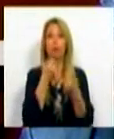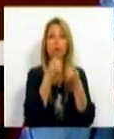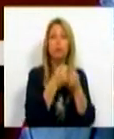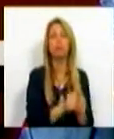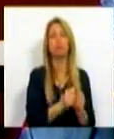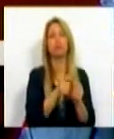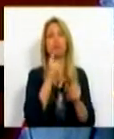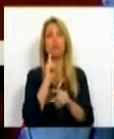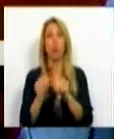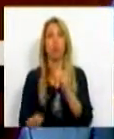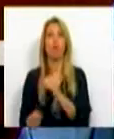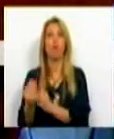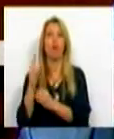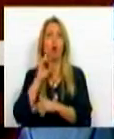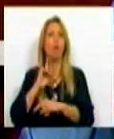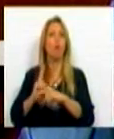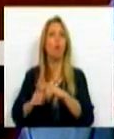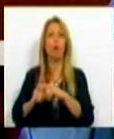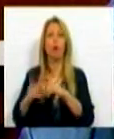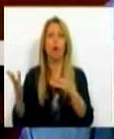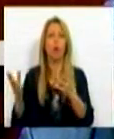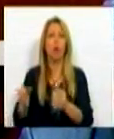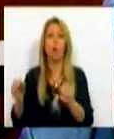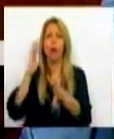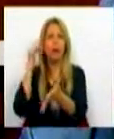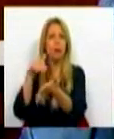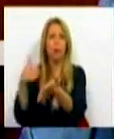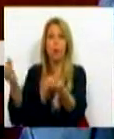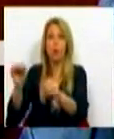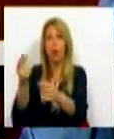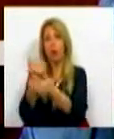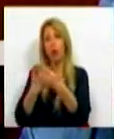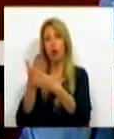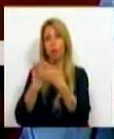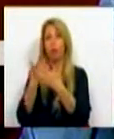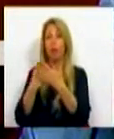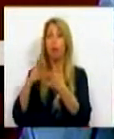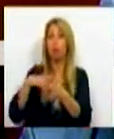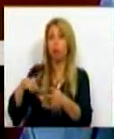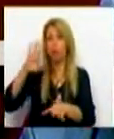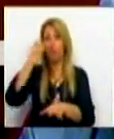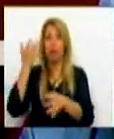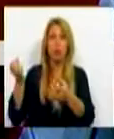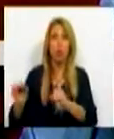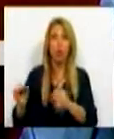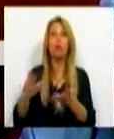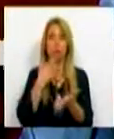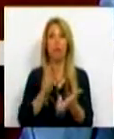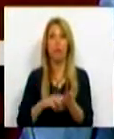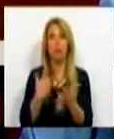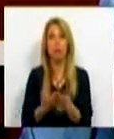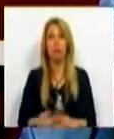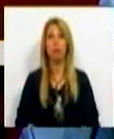fenómeno virtuoso que não traria nenhumas consequências para a economia portuguesa. A verdade é que traz. A verdade é que a